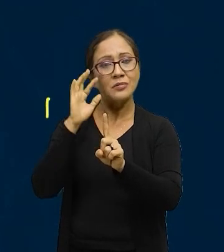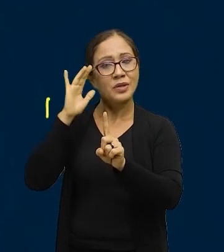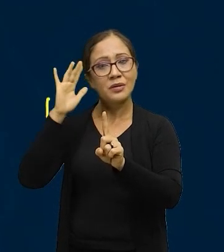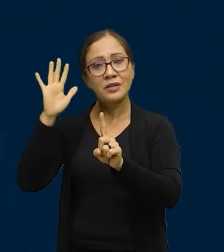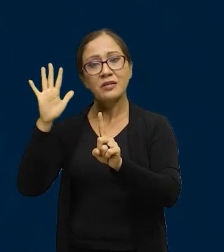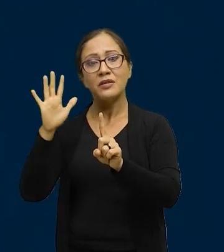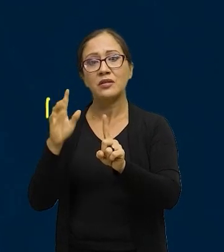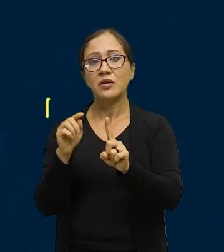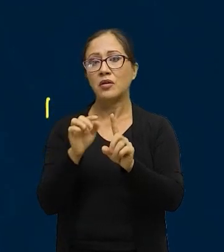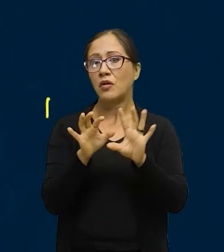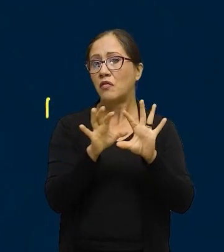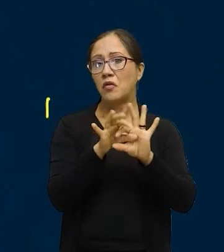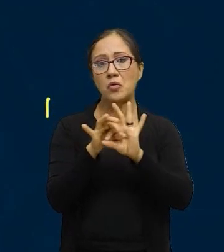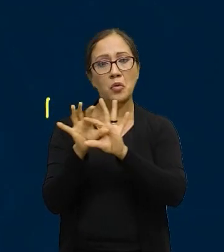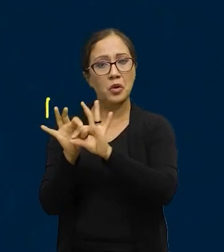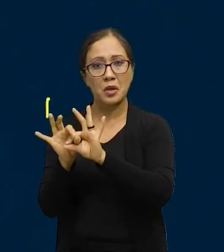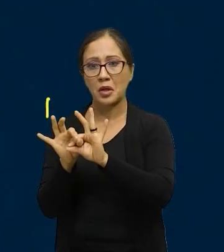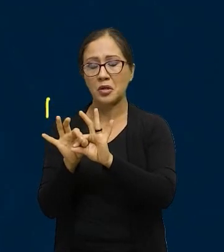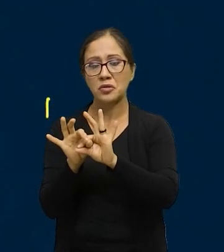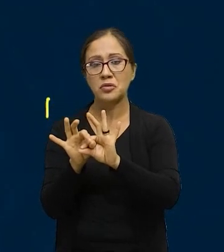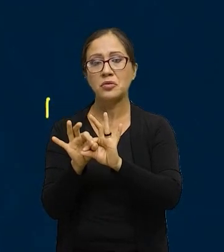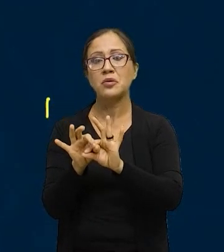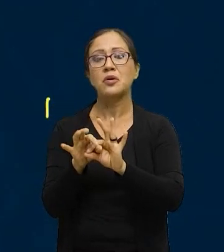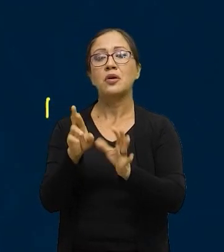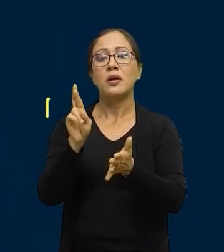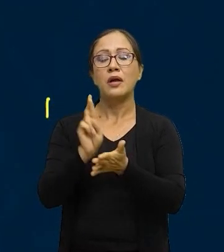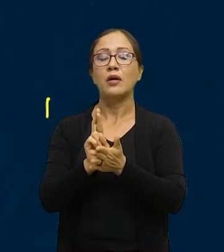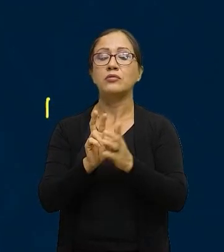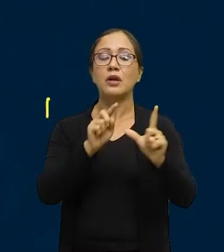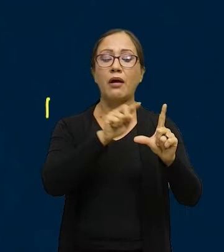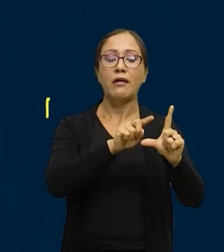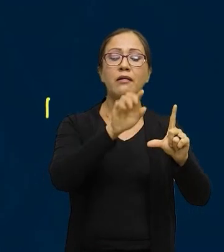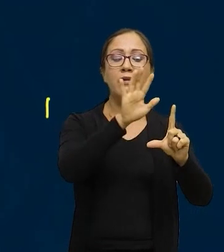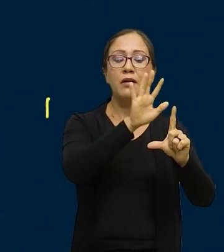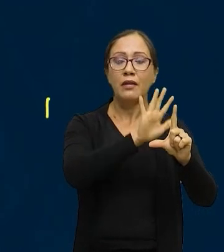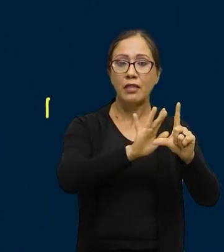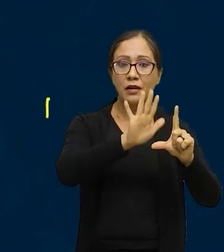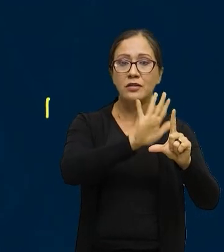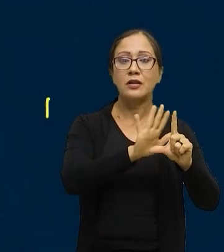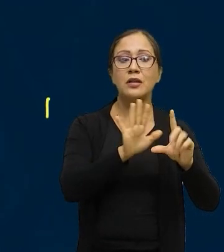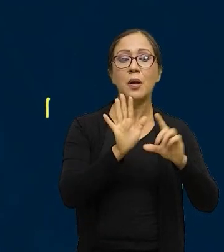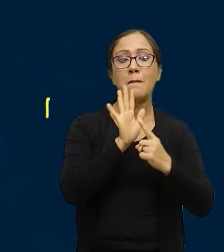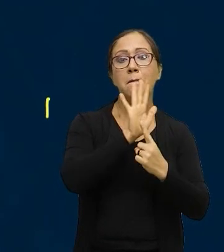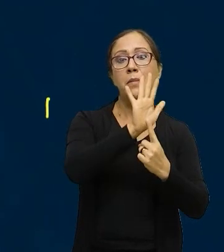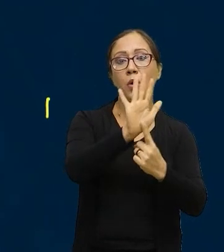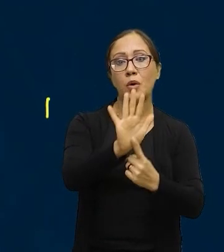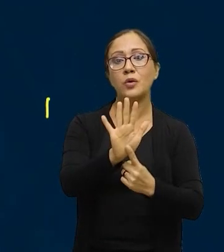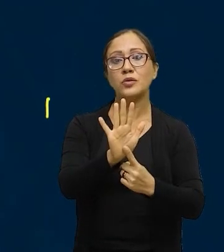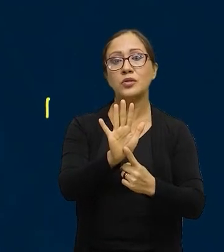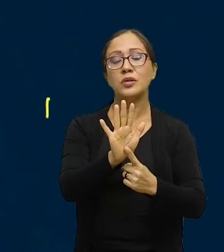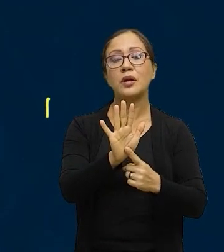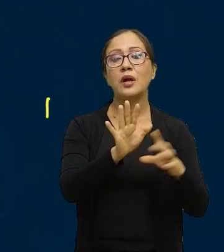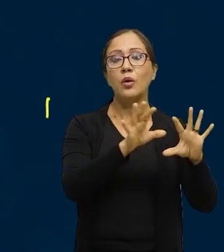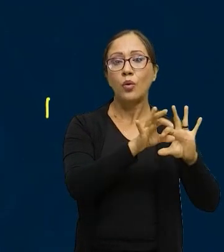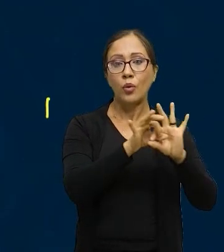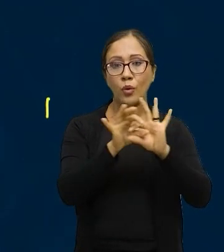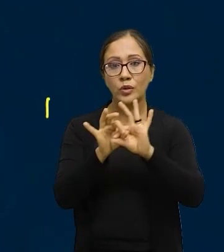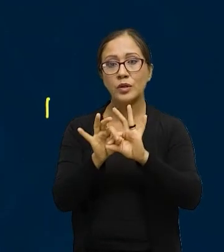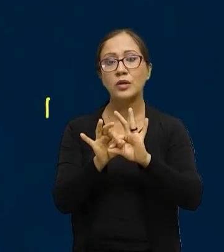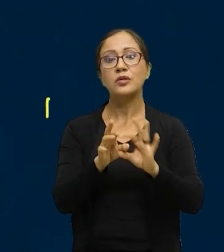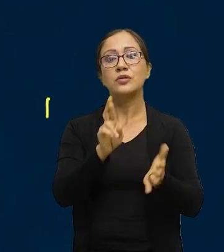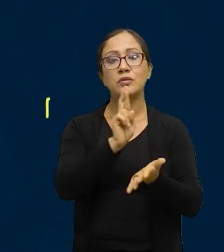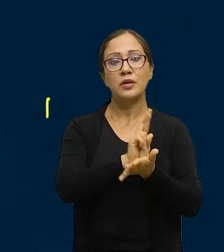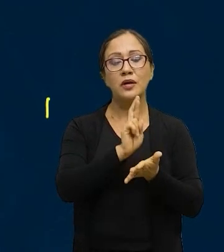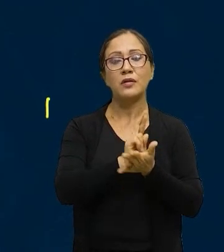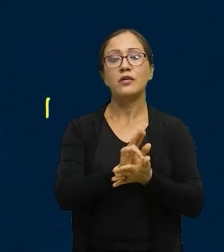Não foi um contexto real. Na charge, não. Ela mostra o contexto real. Nós vamos dar exemplos para vocês saberem bem